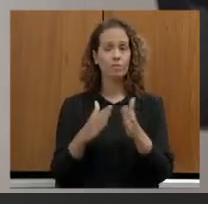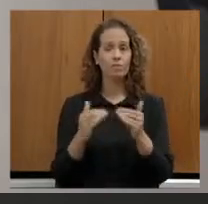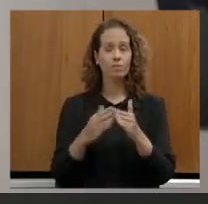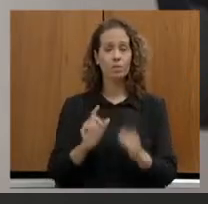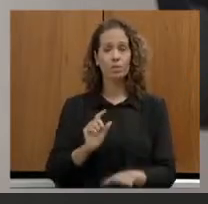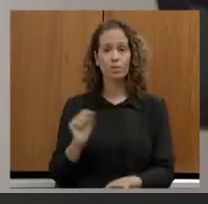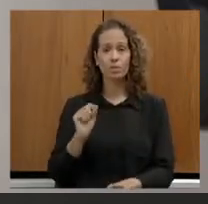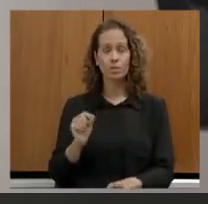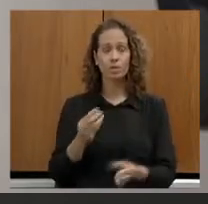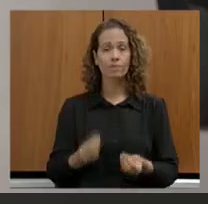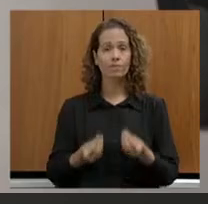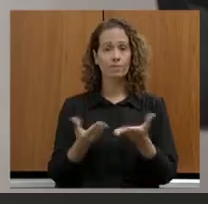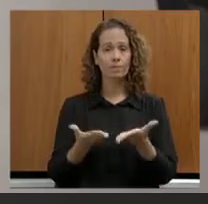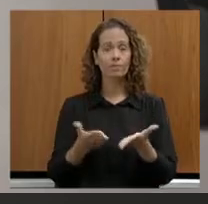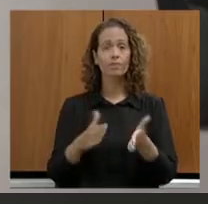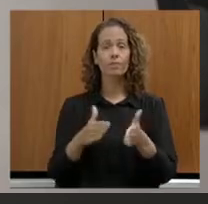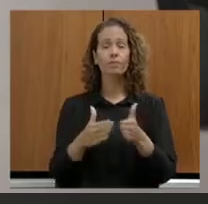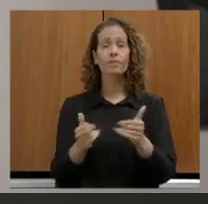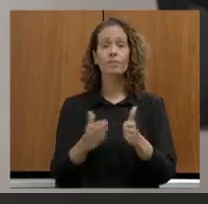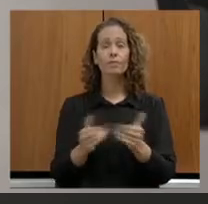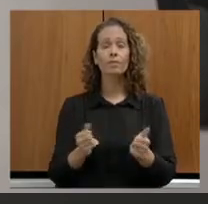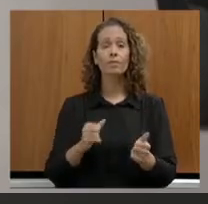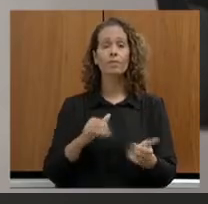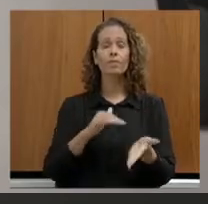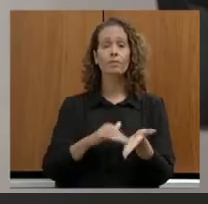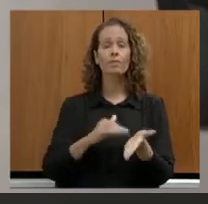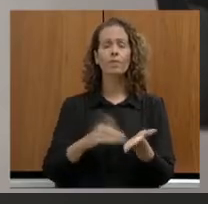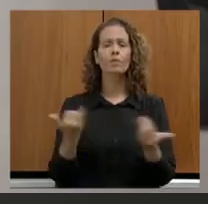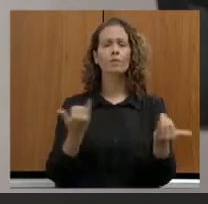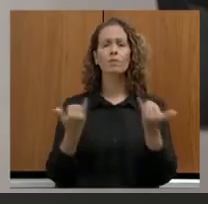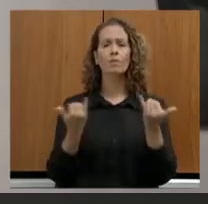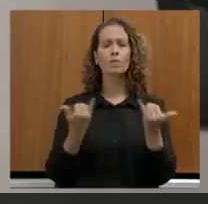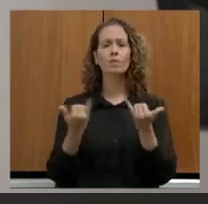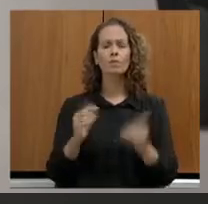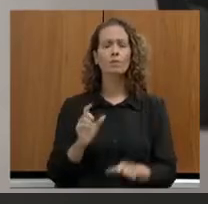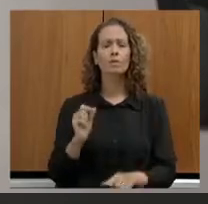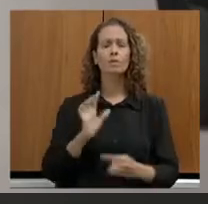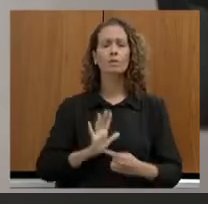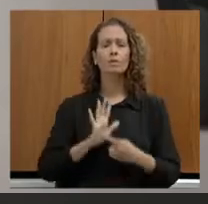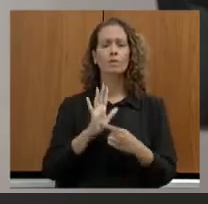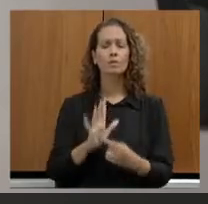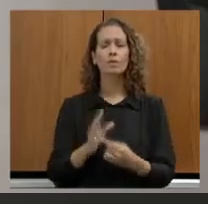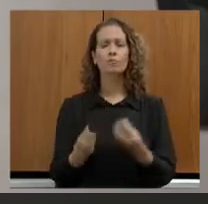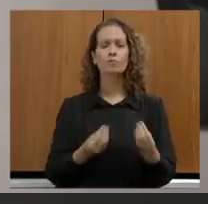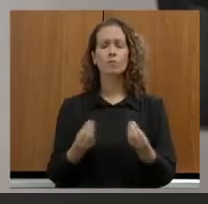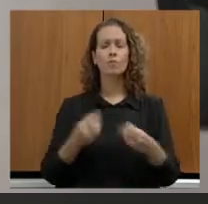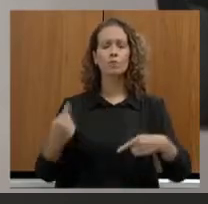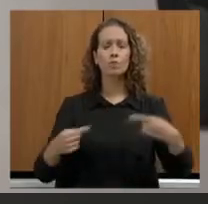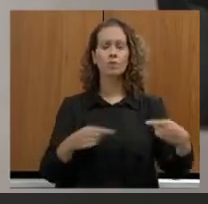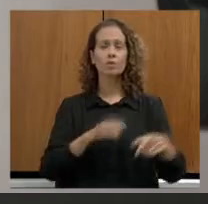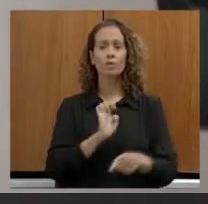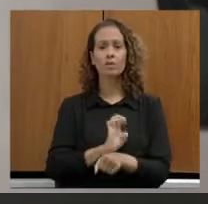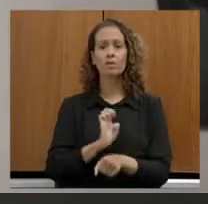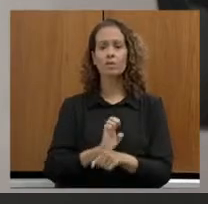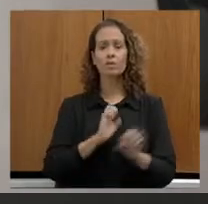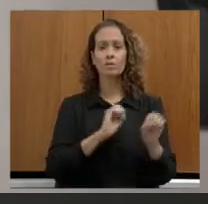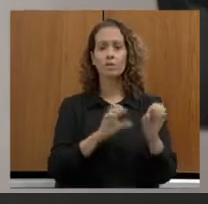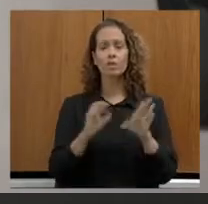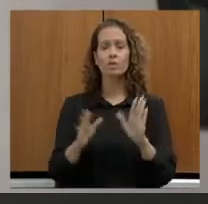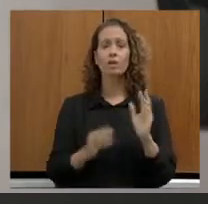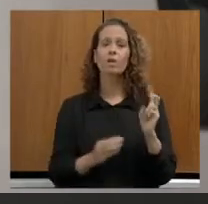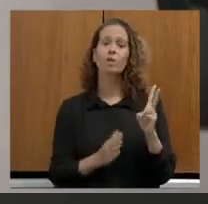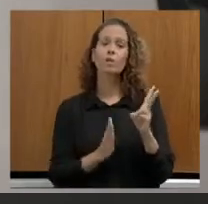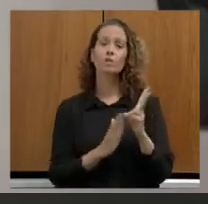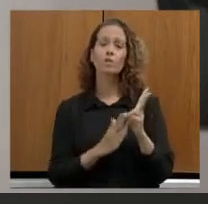seja encaminhada à Secretaria de Estado de Educação pedido de informações para que seja apresentada a situação da política Estadual de Educação indígena